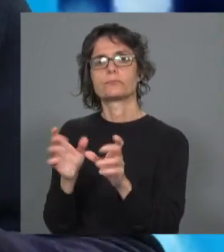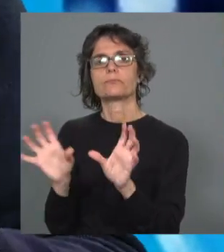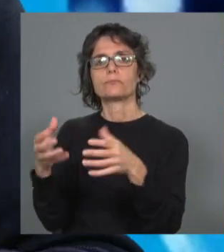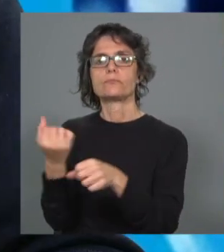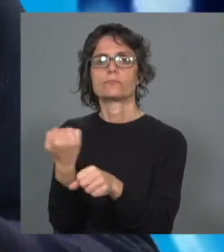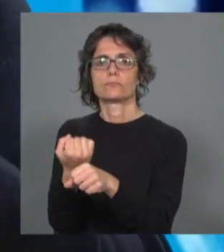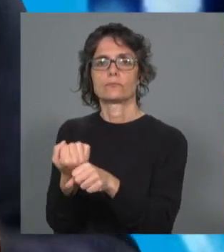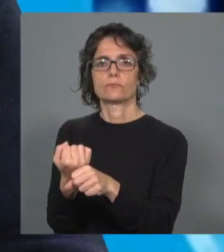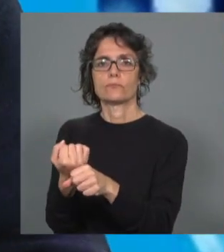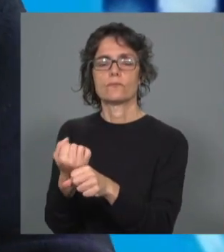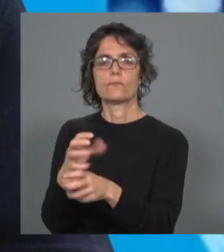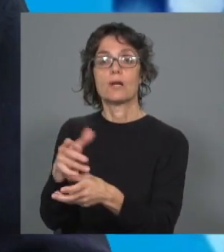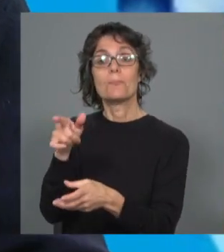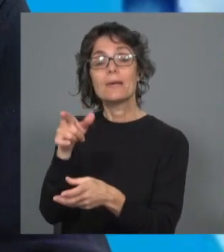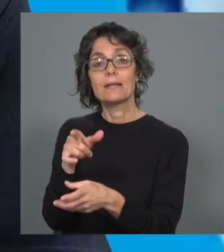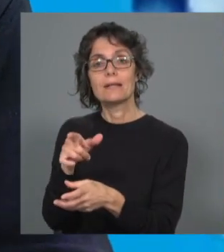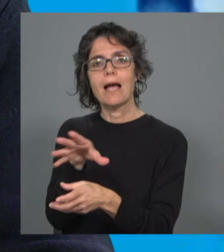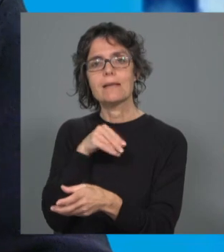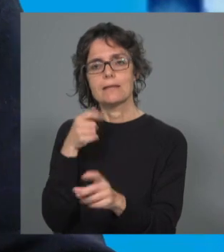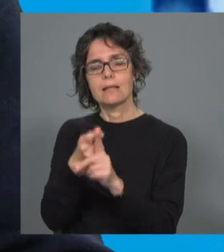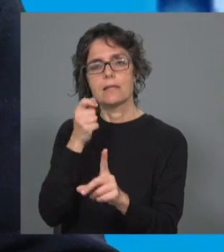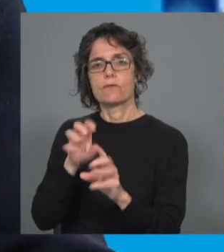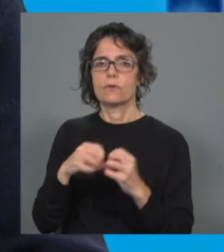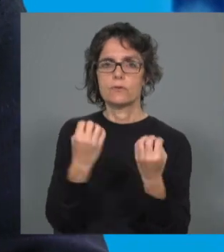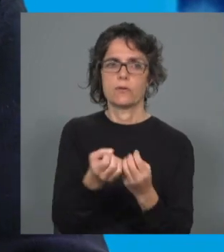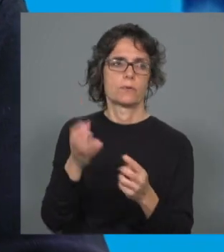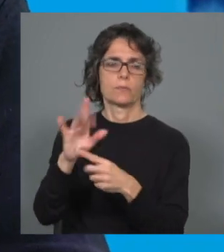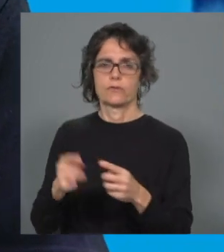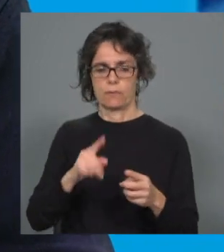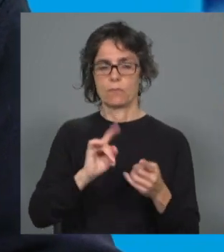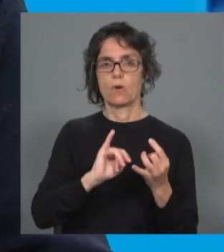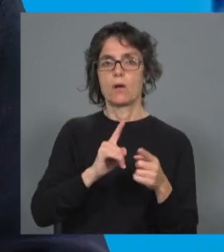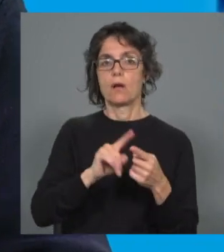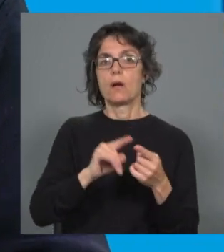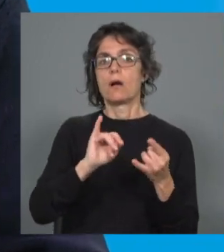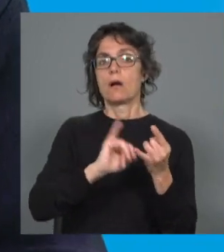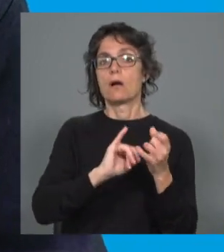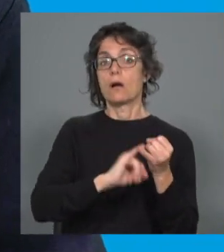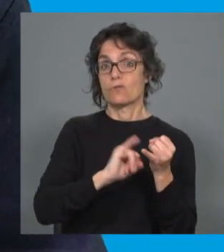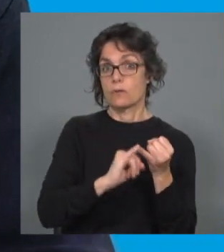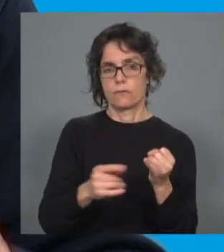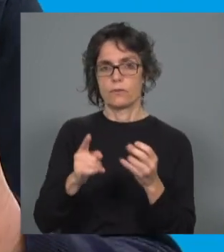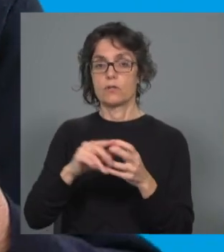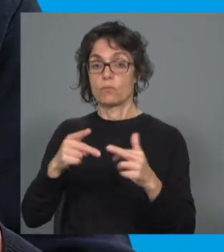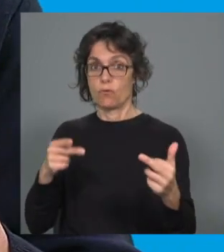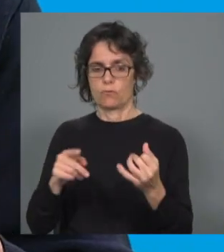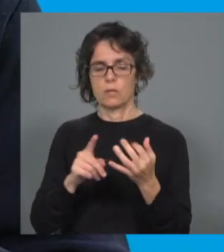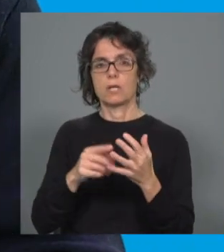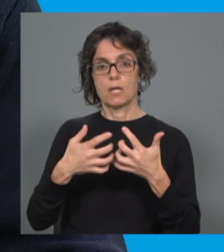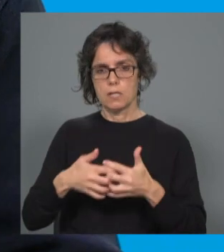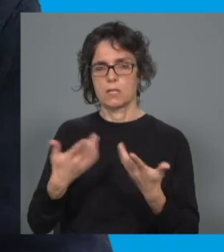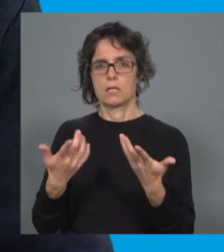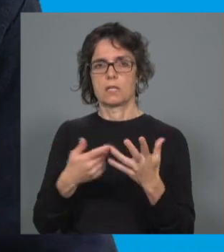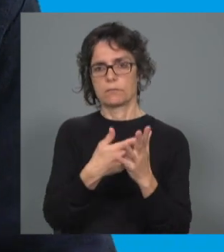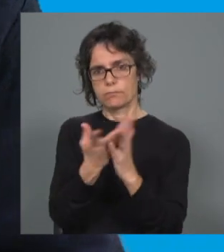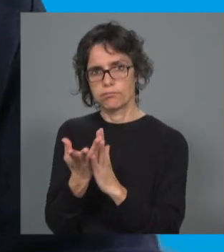para se comprometerem na sociedade, no associativismo, nas autarquias, no sindicalismo,